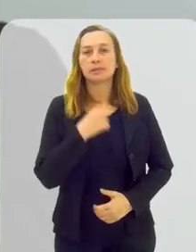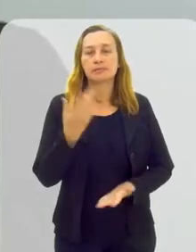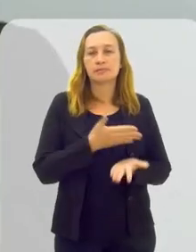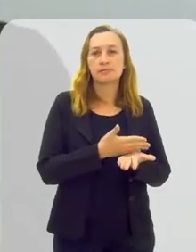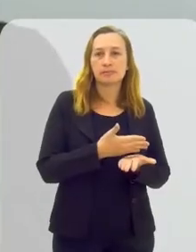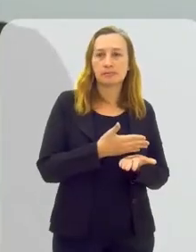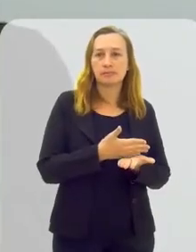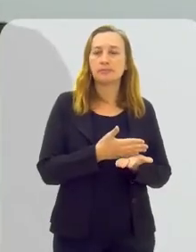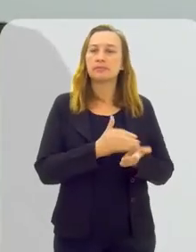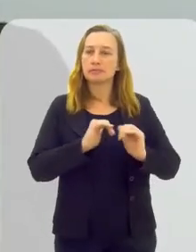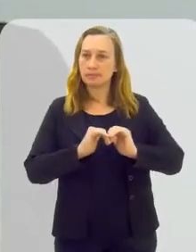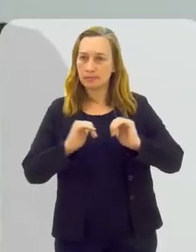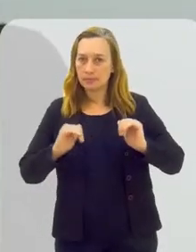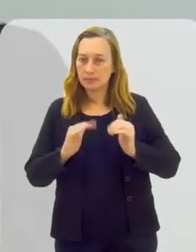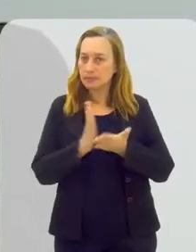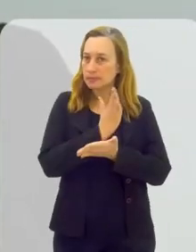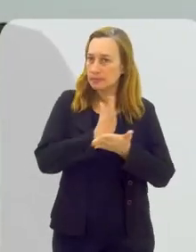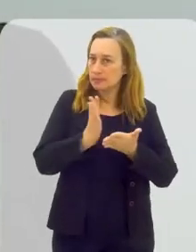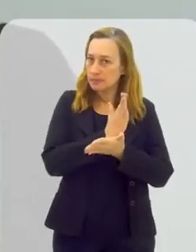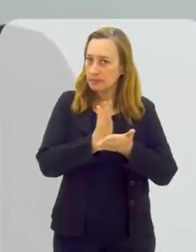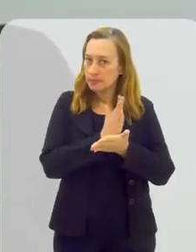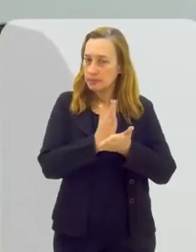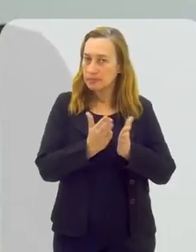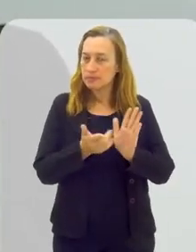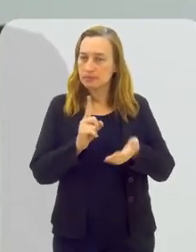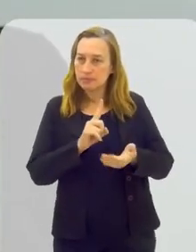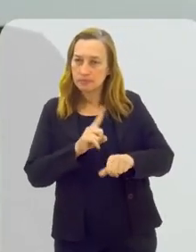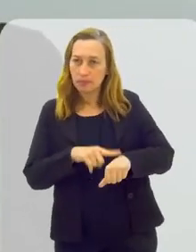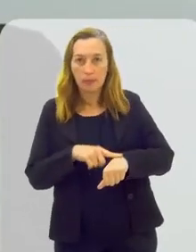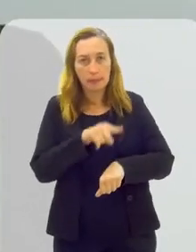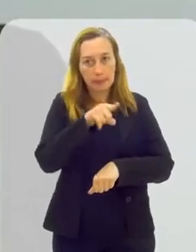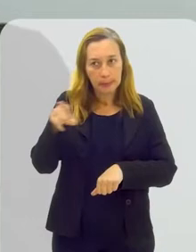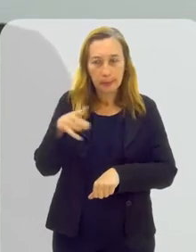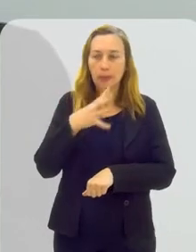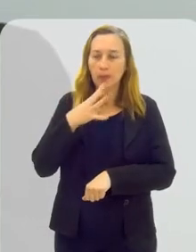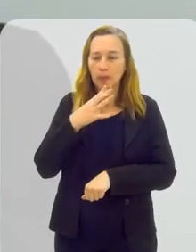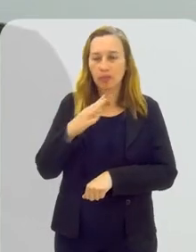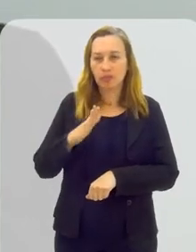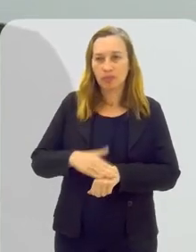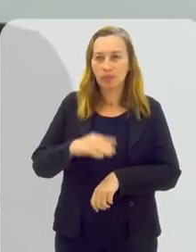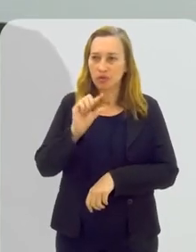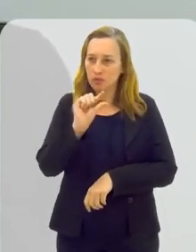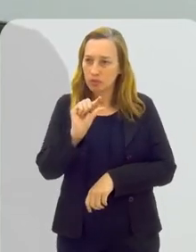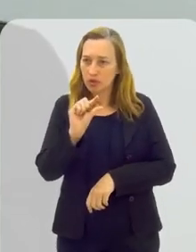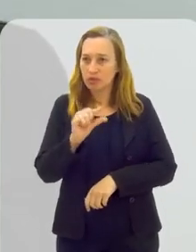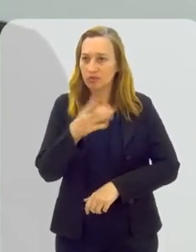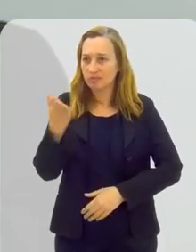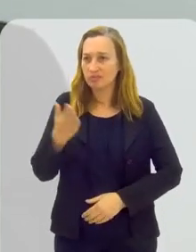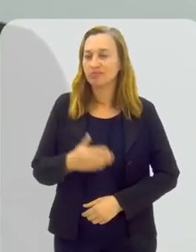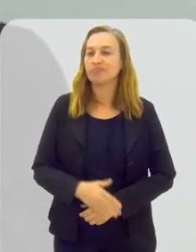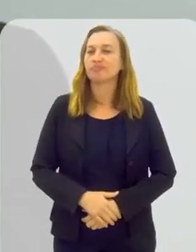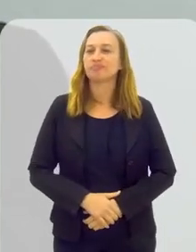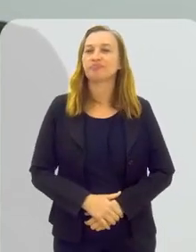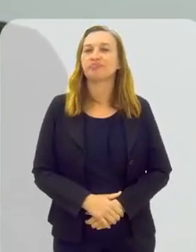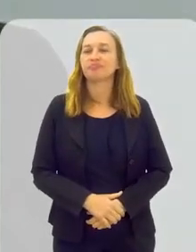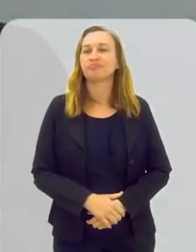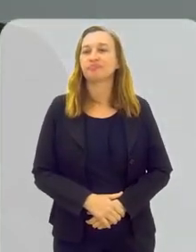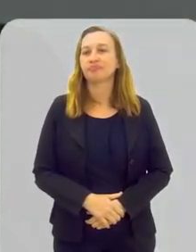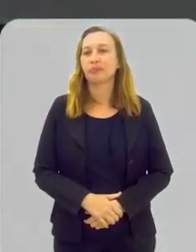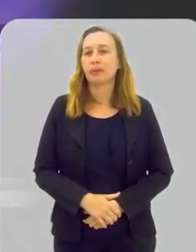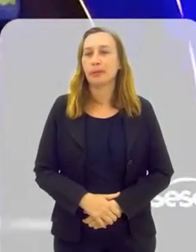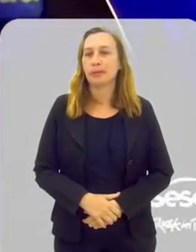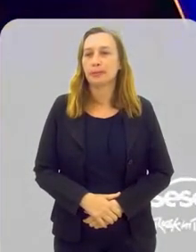nesse bloco nós separamos algumas imagens para você telespectador conhecer um pouco mais sobre essas máquinas que o Vinícius contou no primeiro